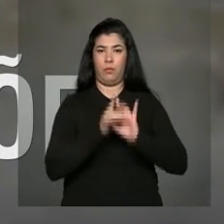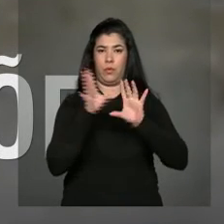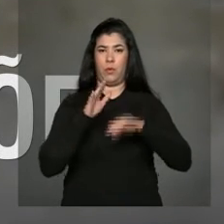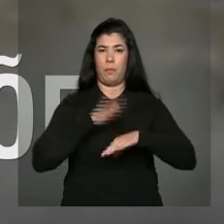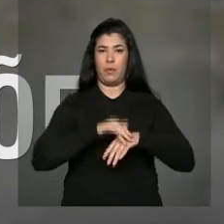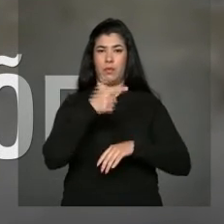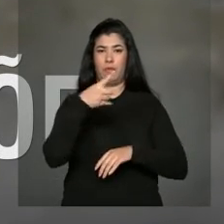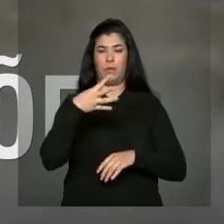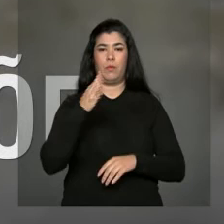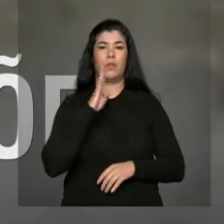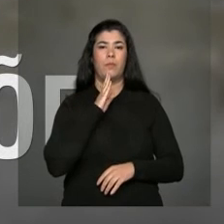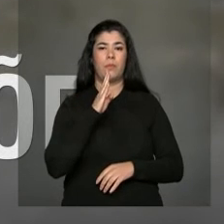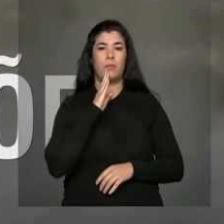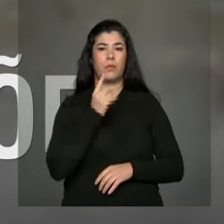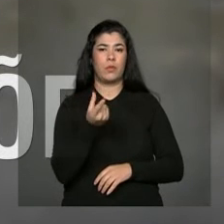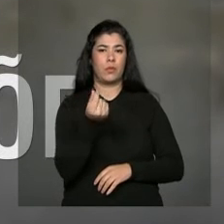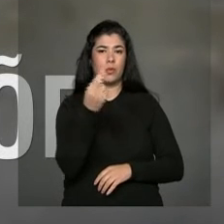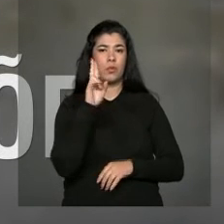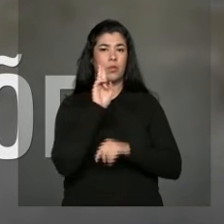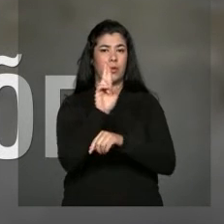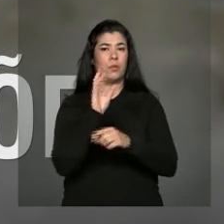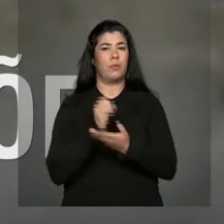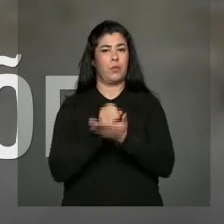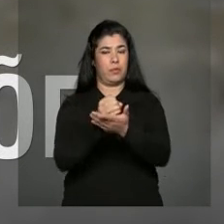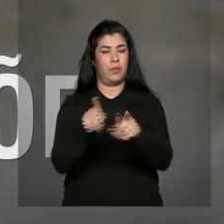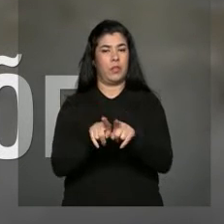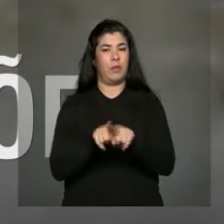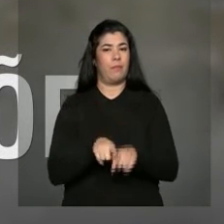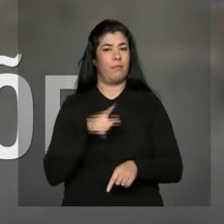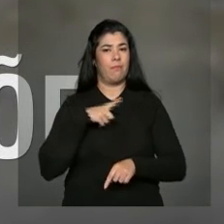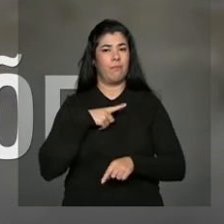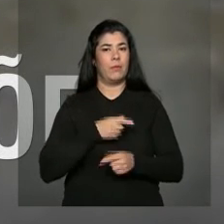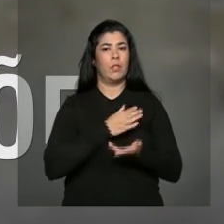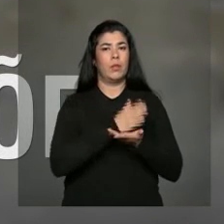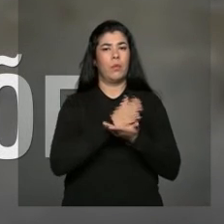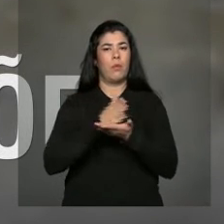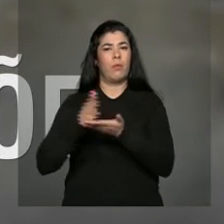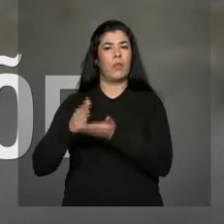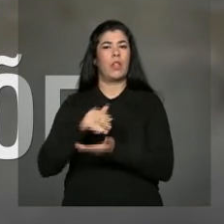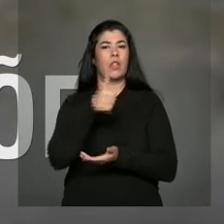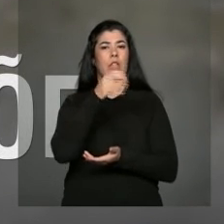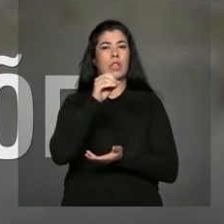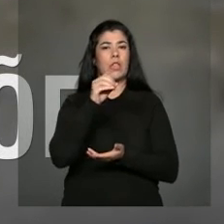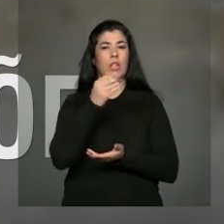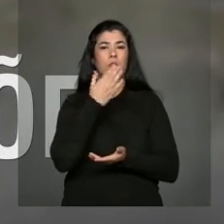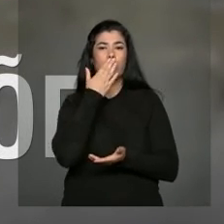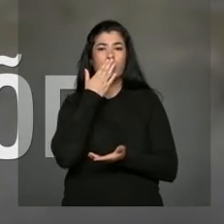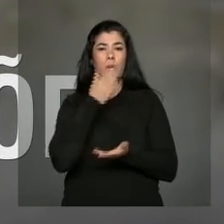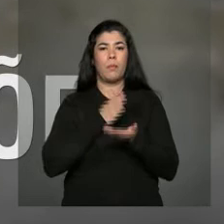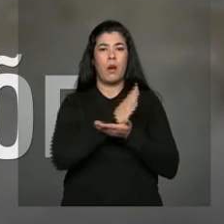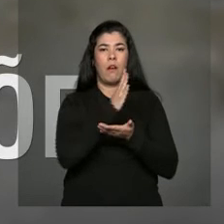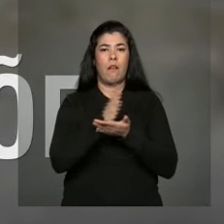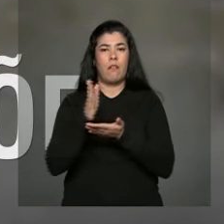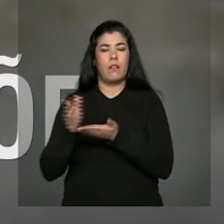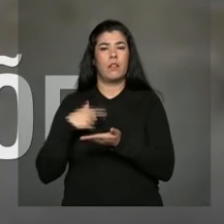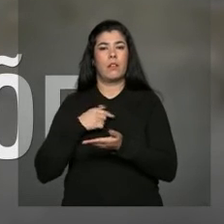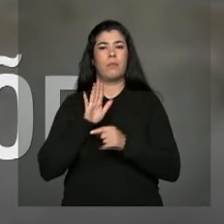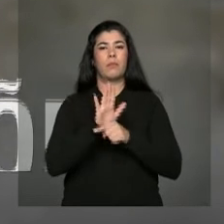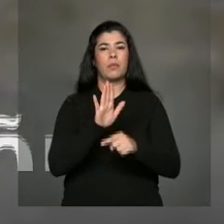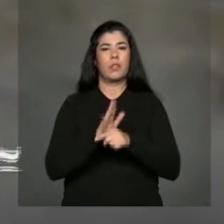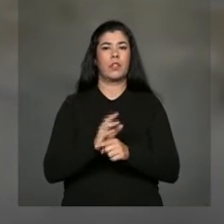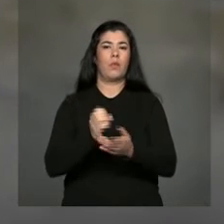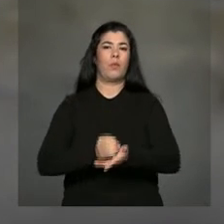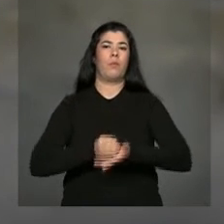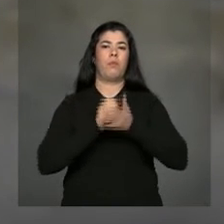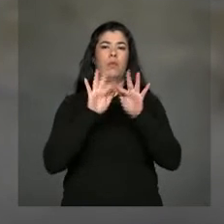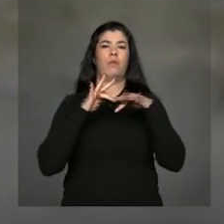de reais em crédito, um recorde. Este valor está distribuído em mais de 10 linhas de financiamento, que atendem famílias do campo